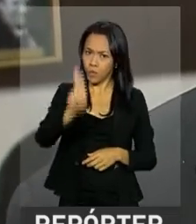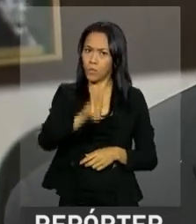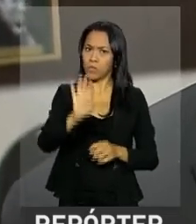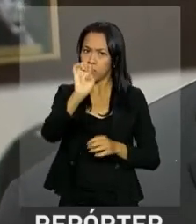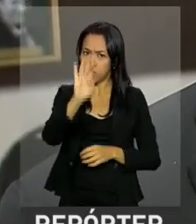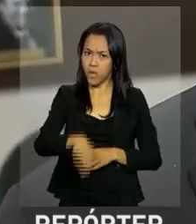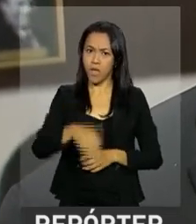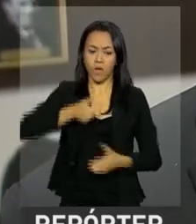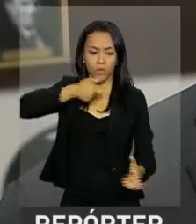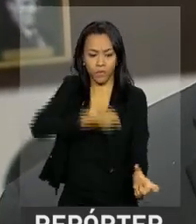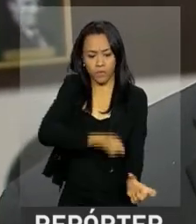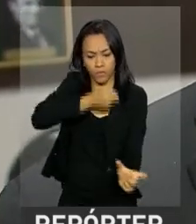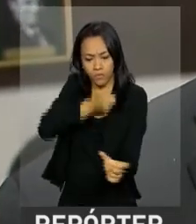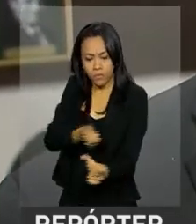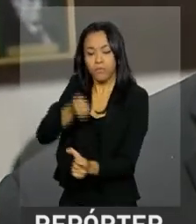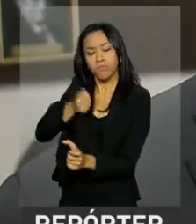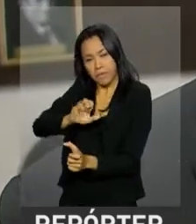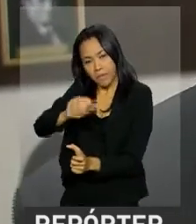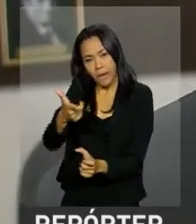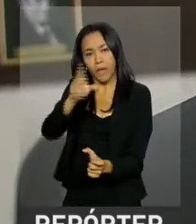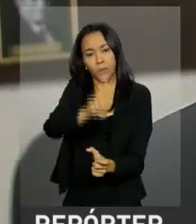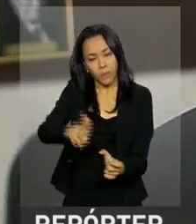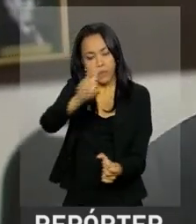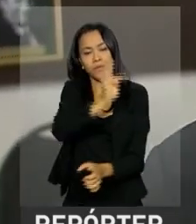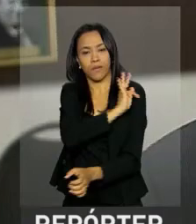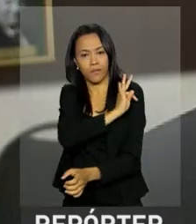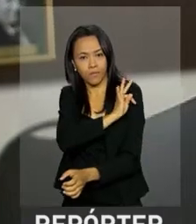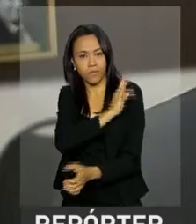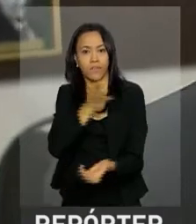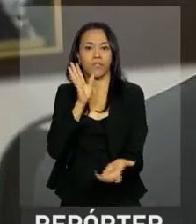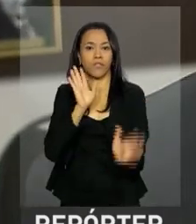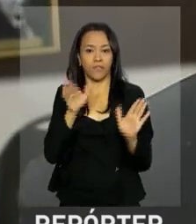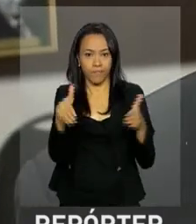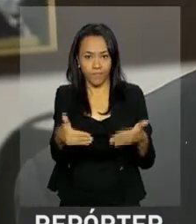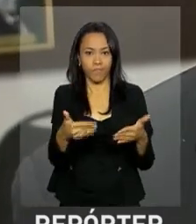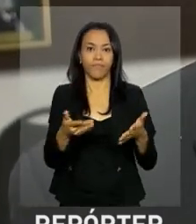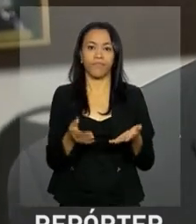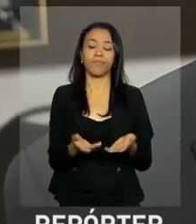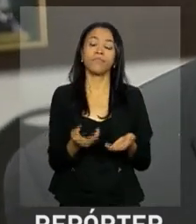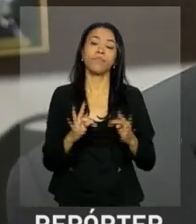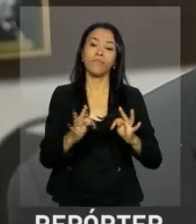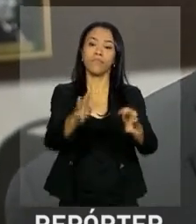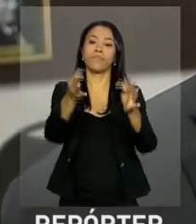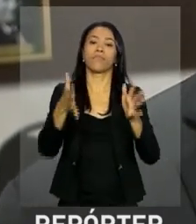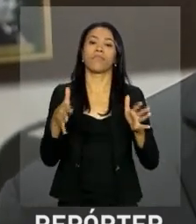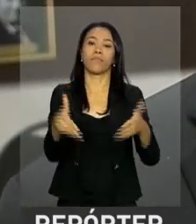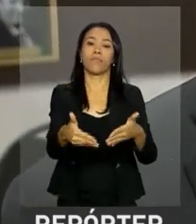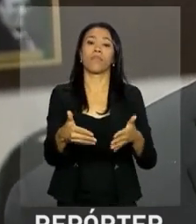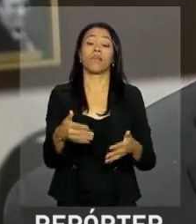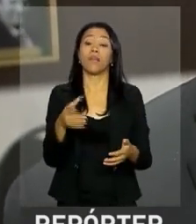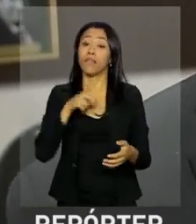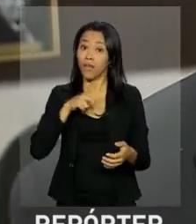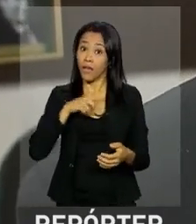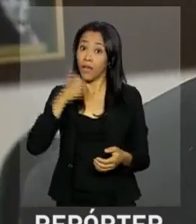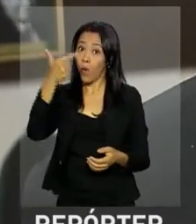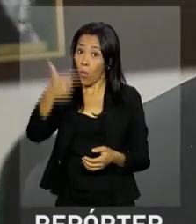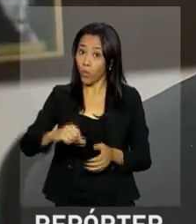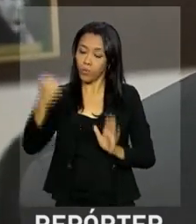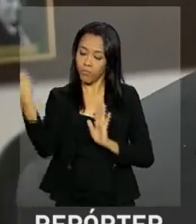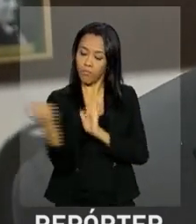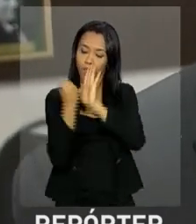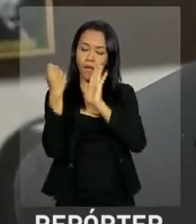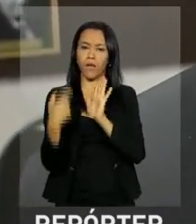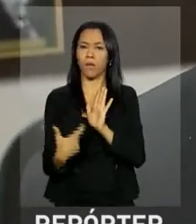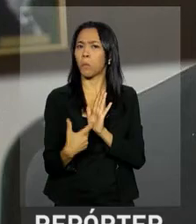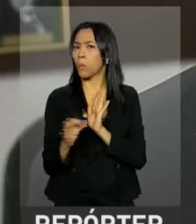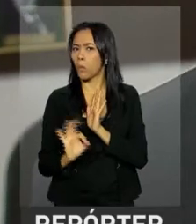agroquímicos. Lógico que isso depende de tecnologia, uso de ferramentas tecnológicas, mas é uma realidade. Tem a questão da certificação, que é uma